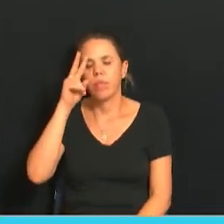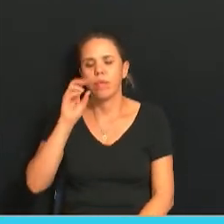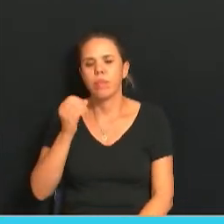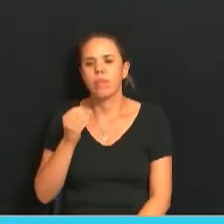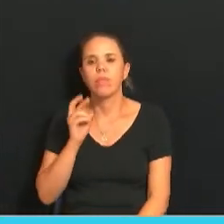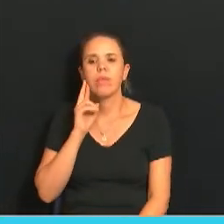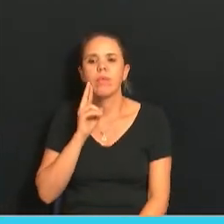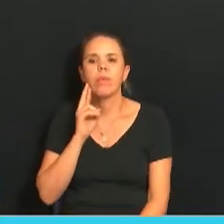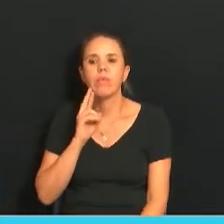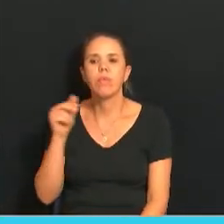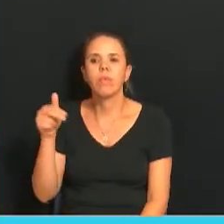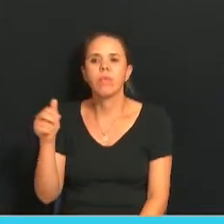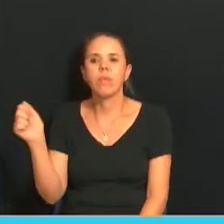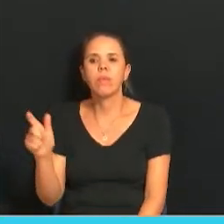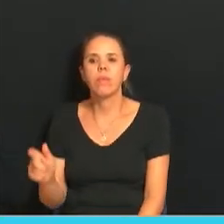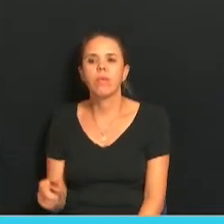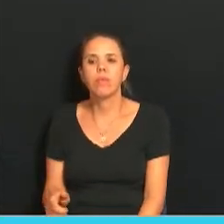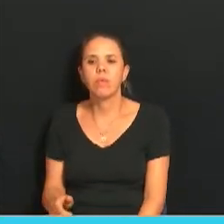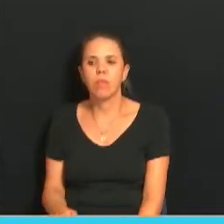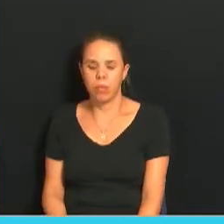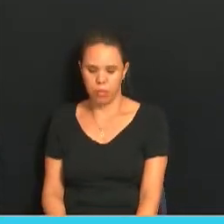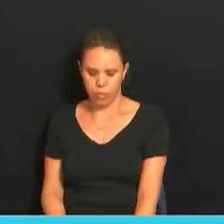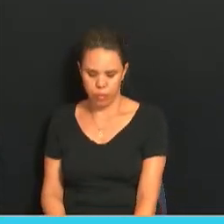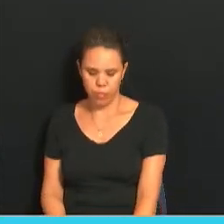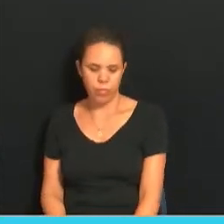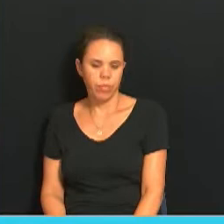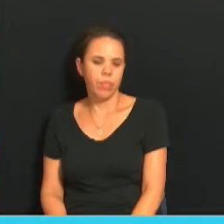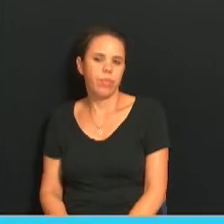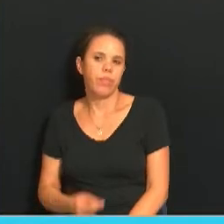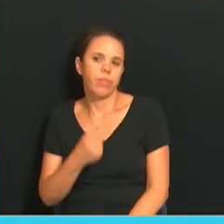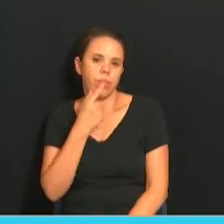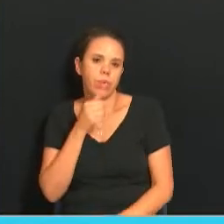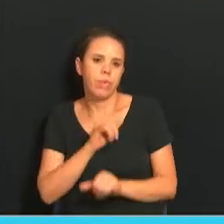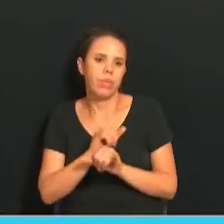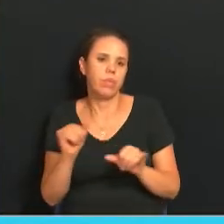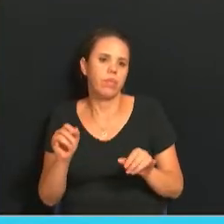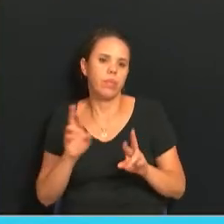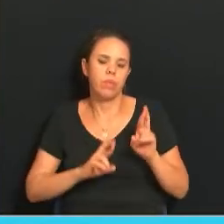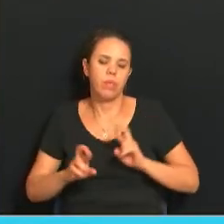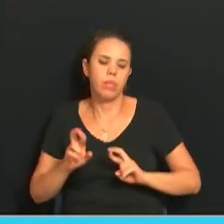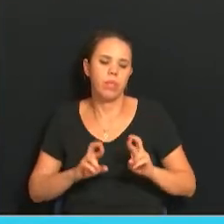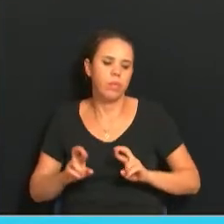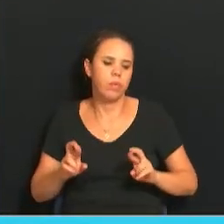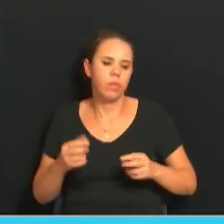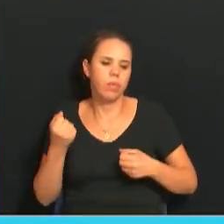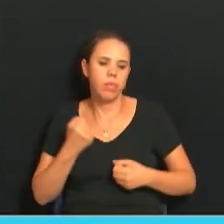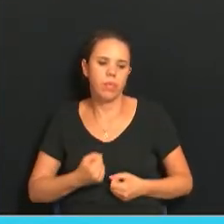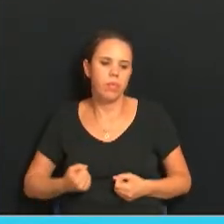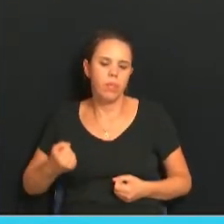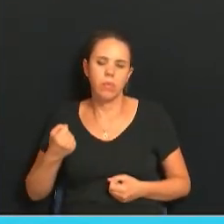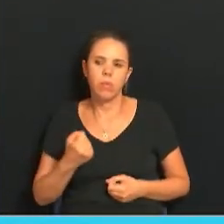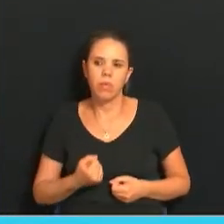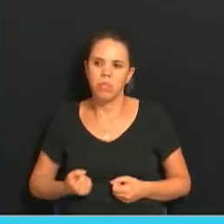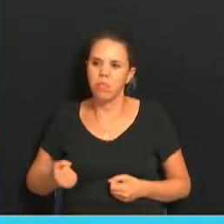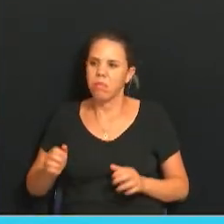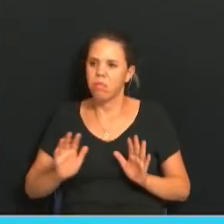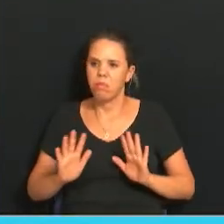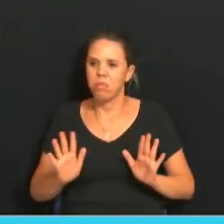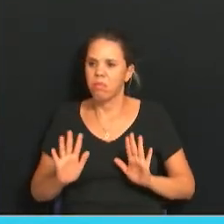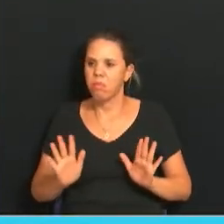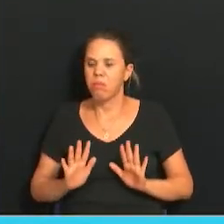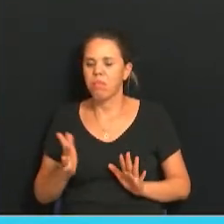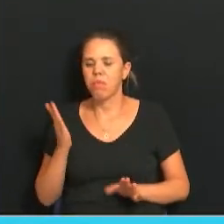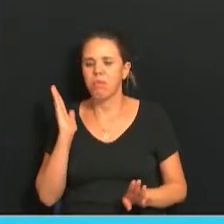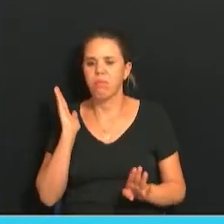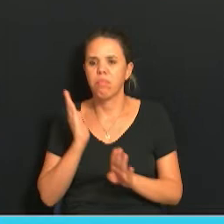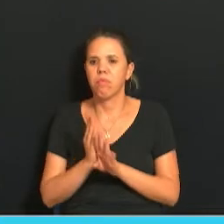e do Novembro Azul. No Março Vermelho, a gente não sai por aí fazendo exames, ultrassom, tomografia ou ressonância, o que seja,